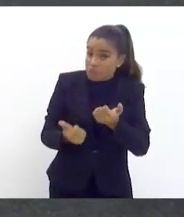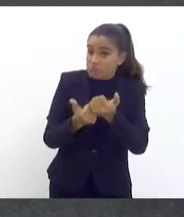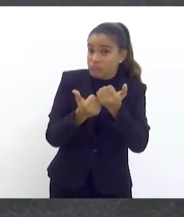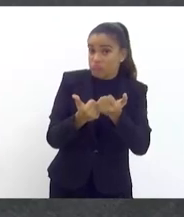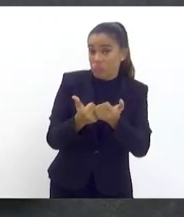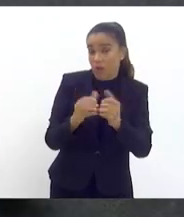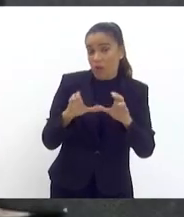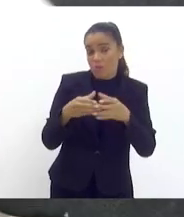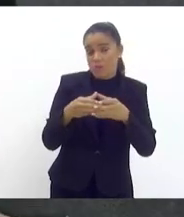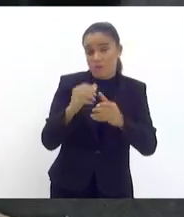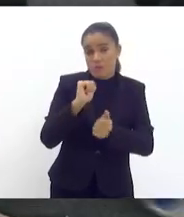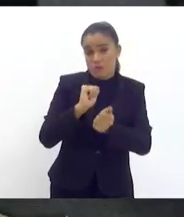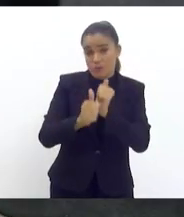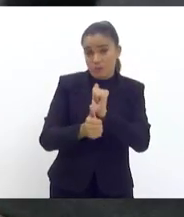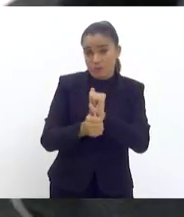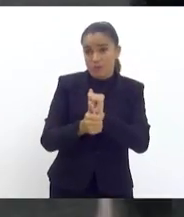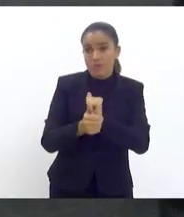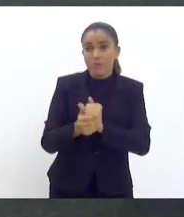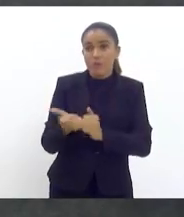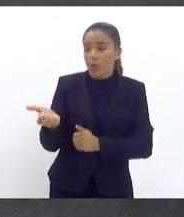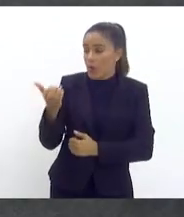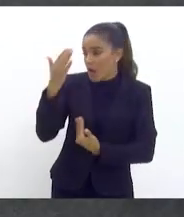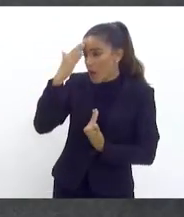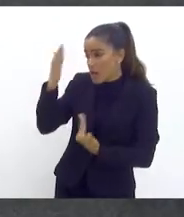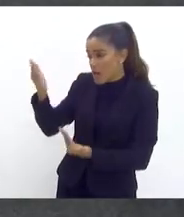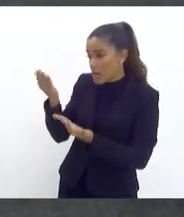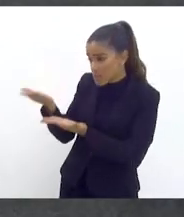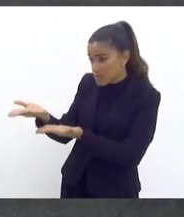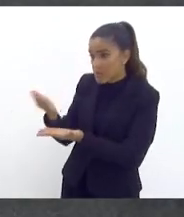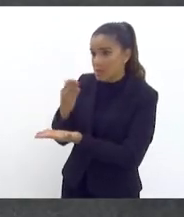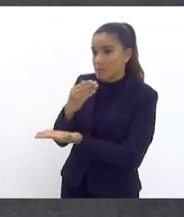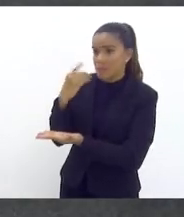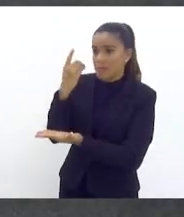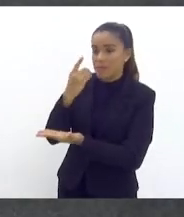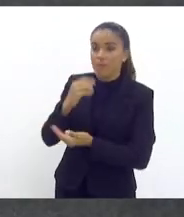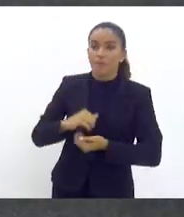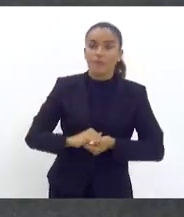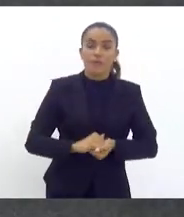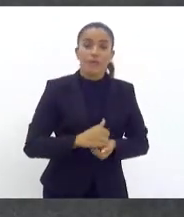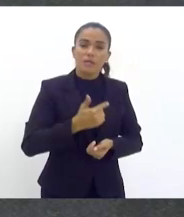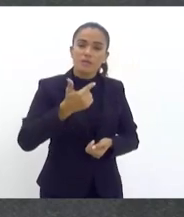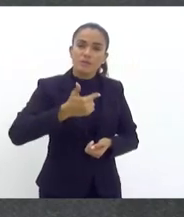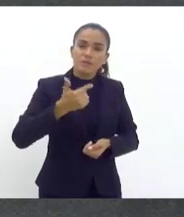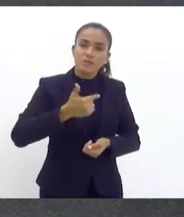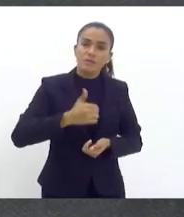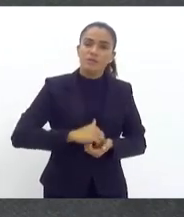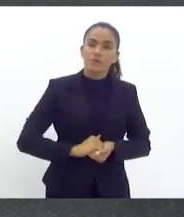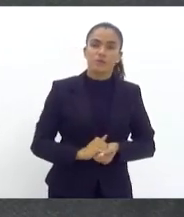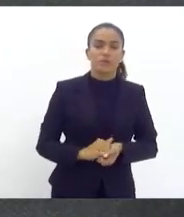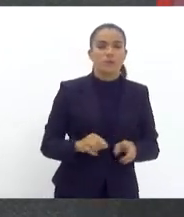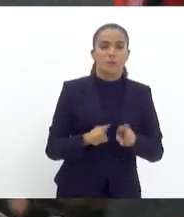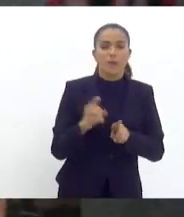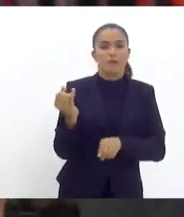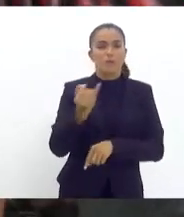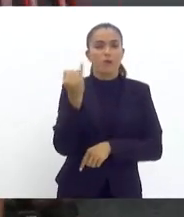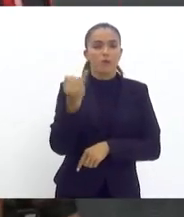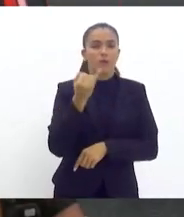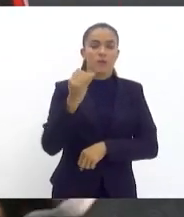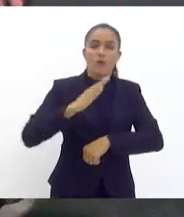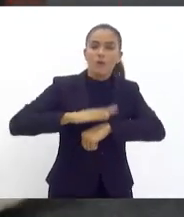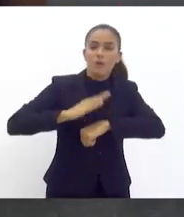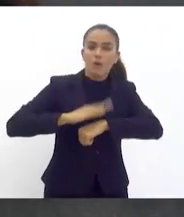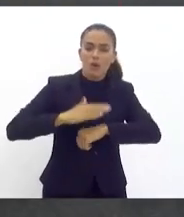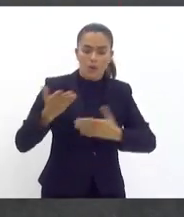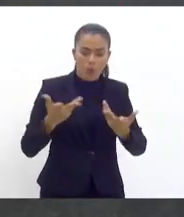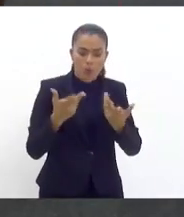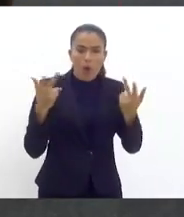de Esporte. Quero aqui publicamente agradecer a Vossa Excelência. Segundo lugar, presidente, muito importante que, num momento